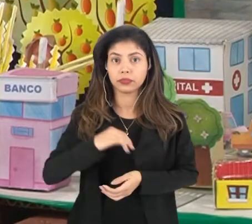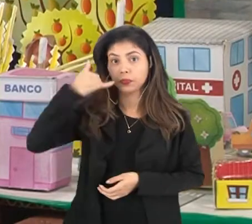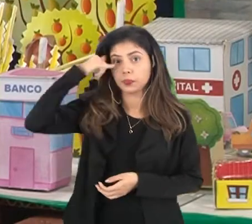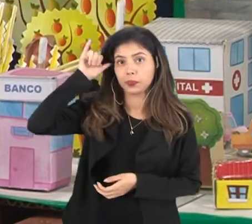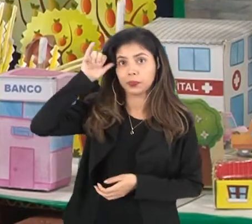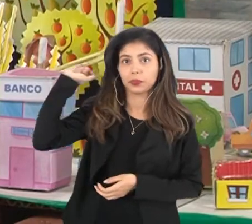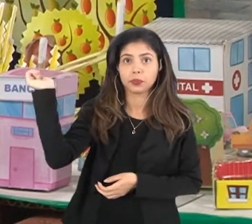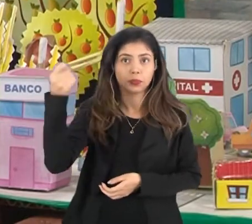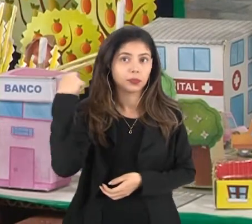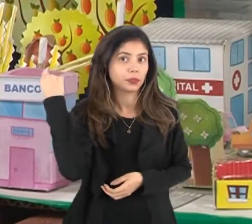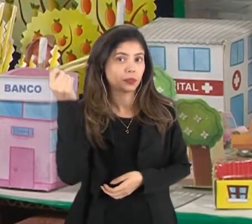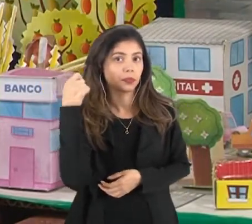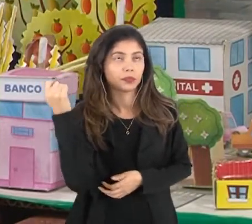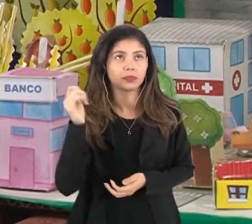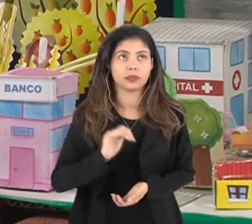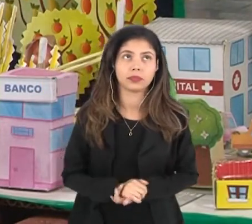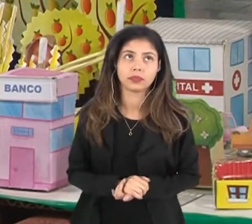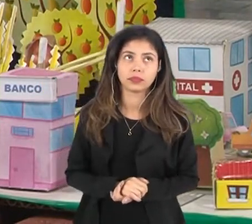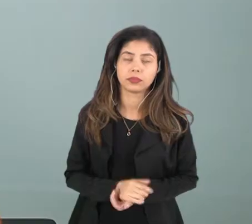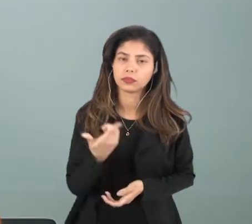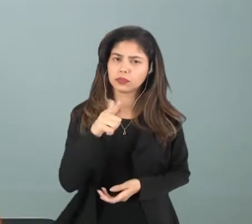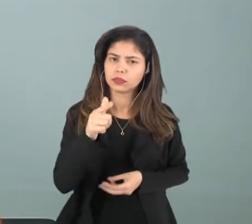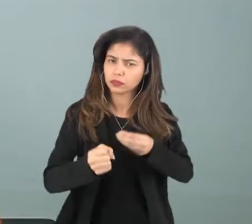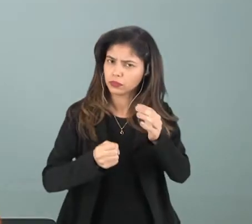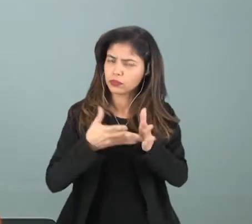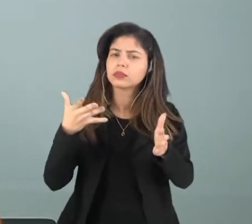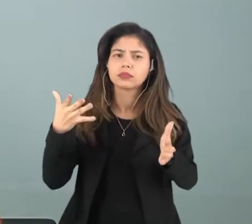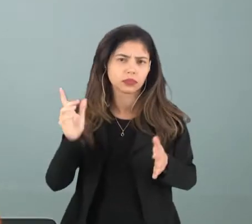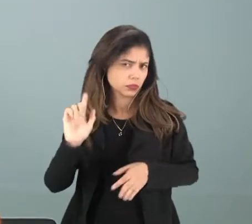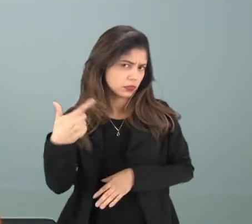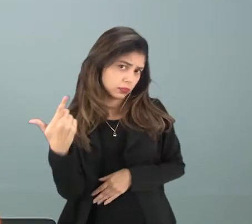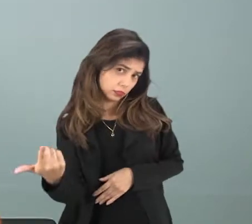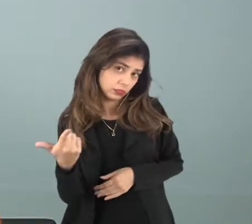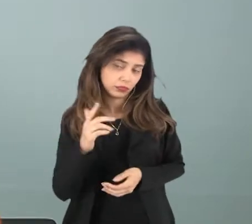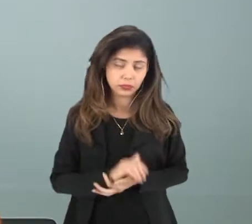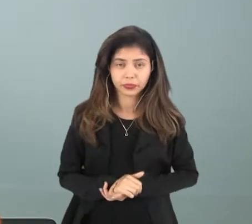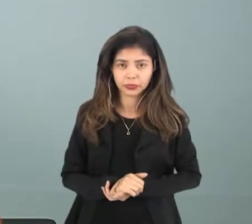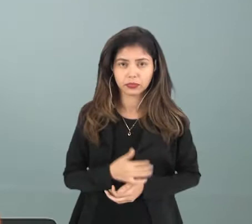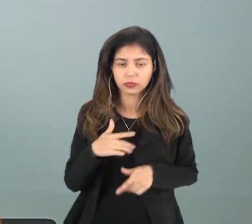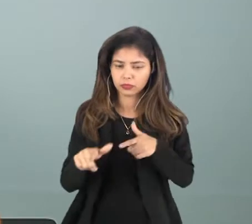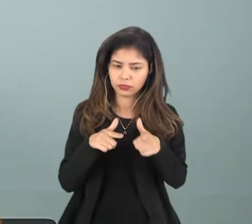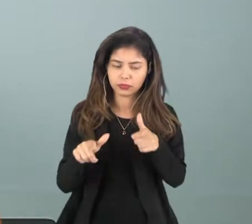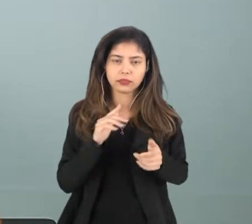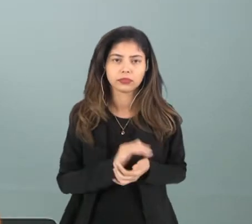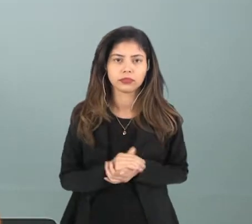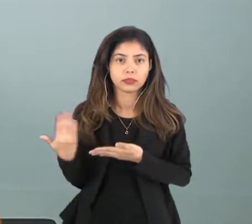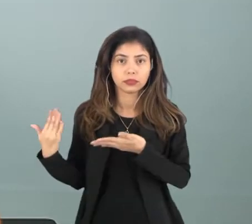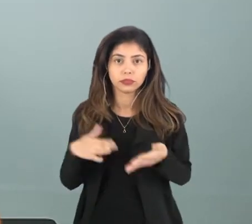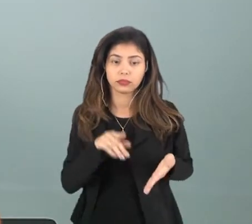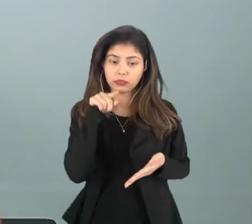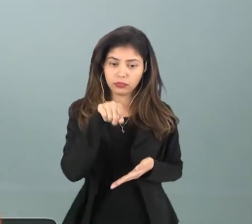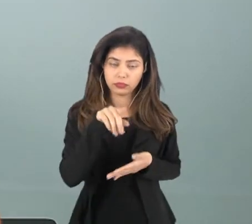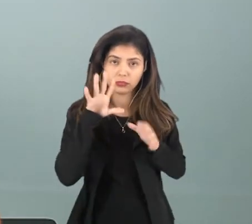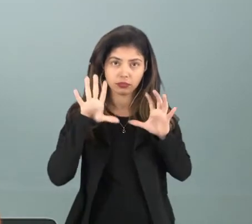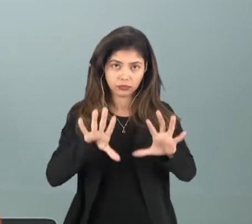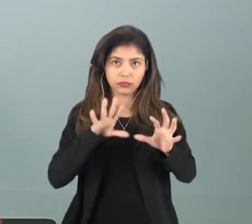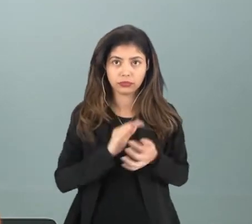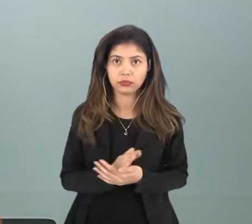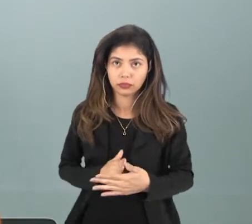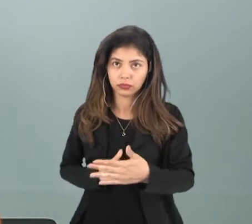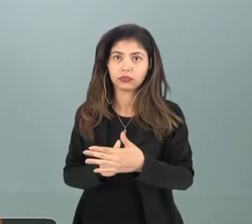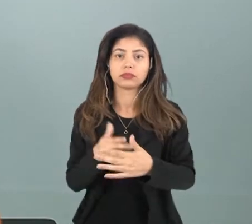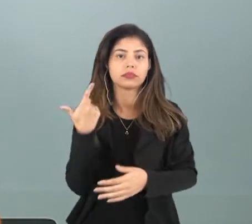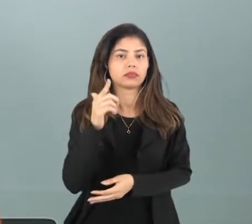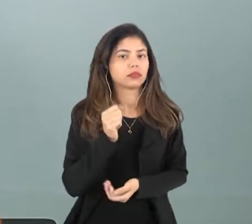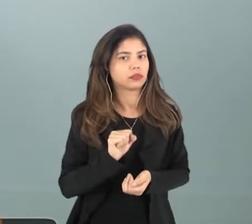boiadeiros, enfim, não tem muito outros tipos, né, de trabalho. Então chegou aqui no limite, não tem mais o